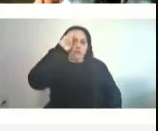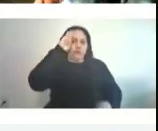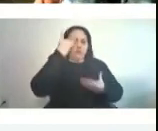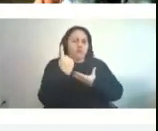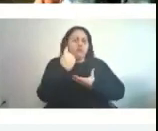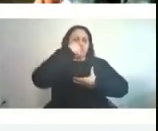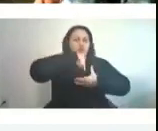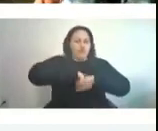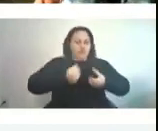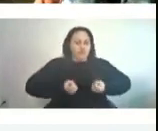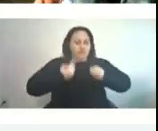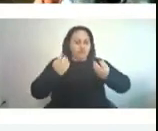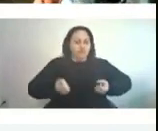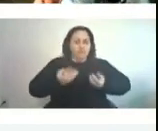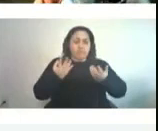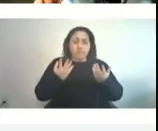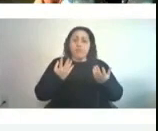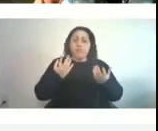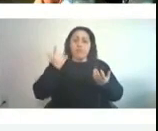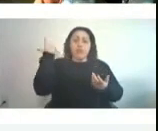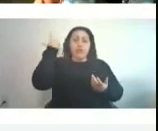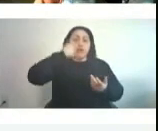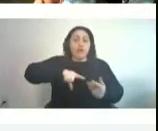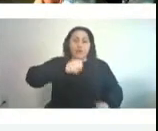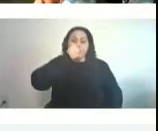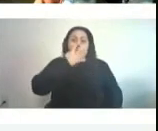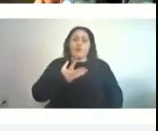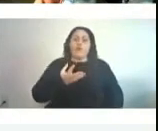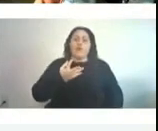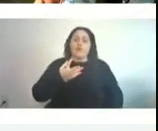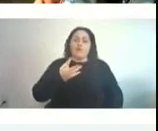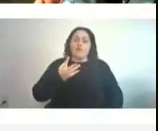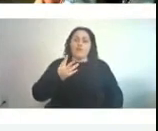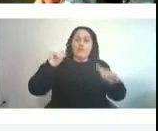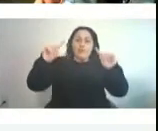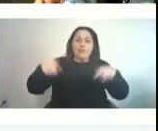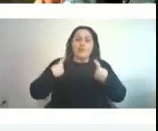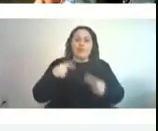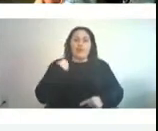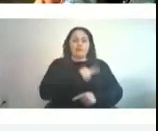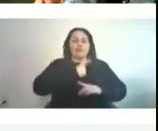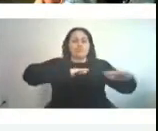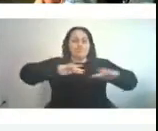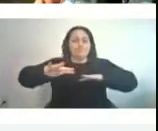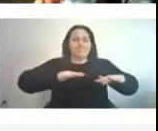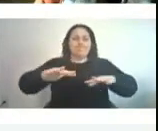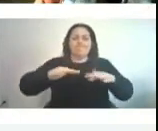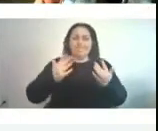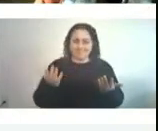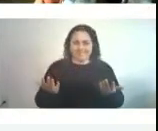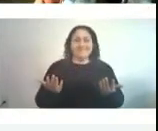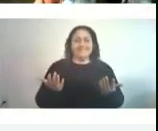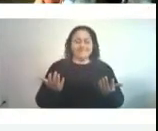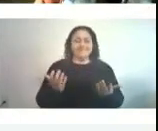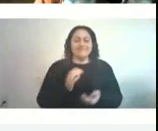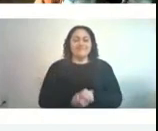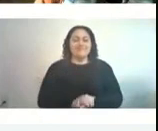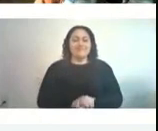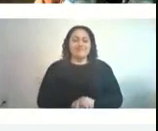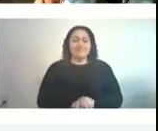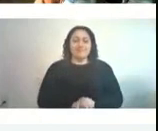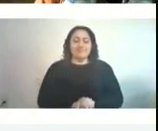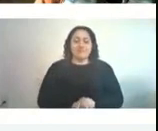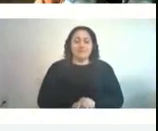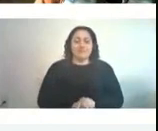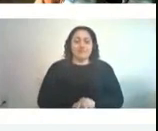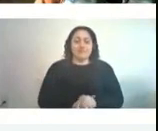bom, né? Nos botou o bloco da rua, nos botou nessa condição, né? E acho que nós não podemos perder